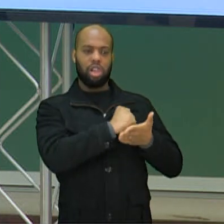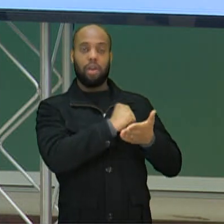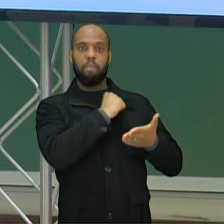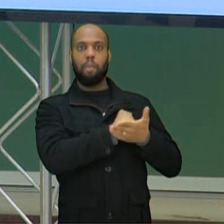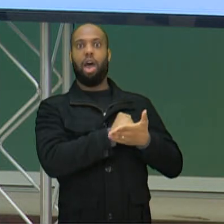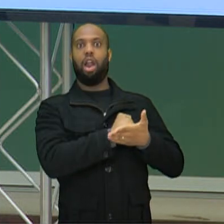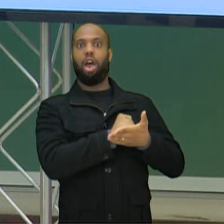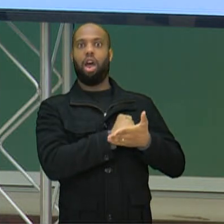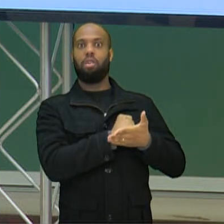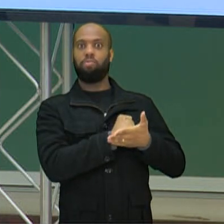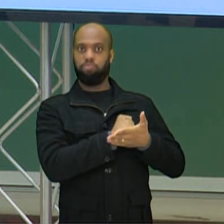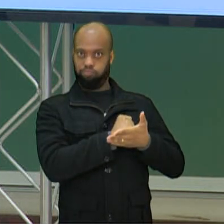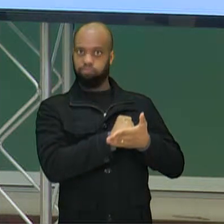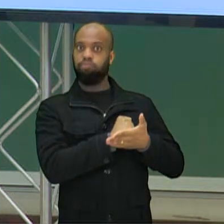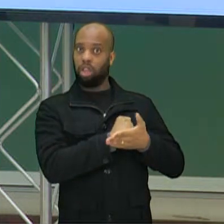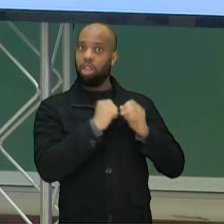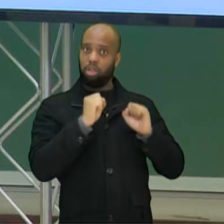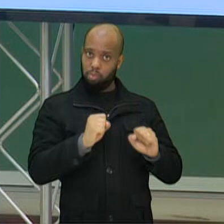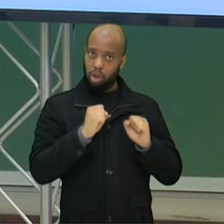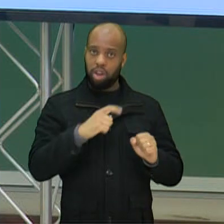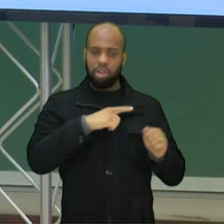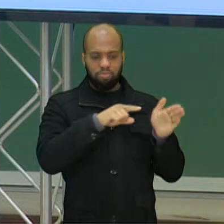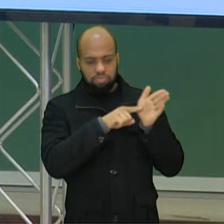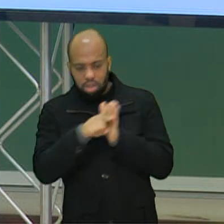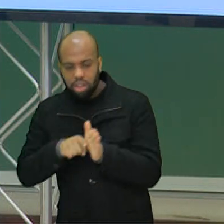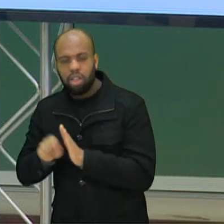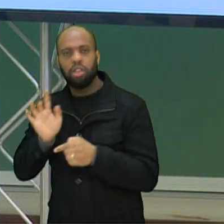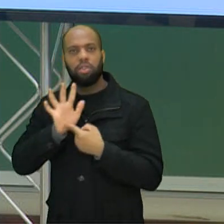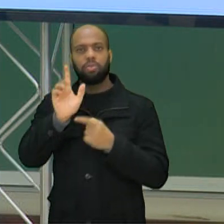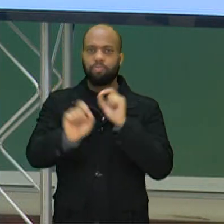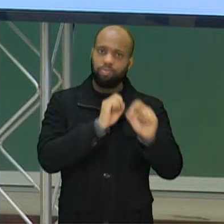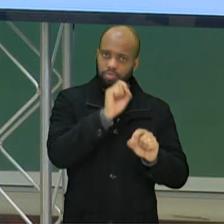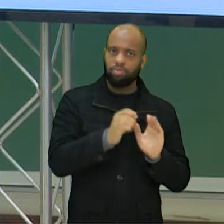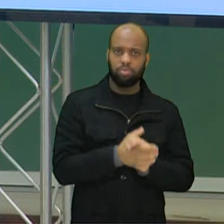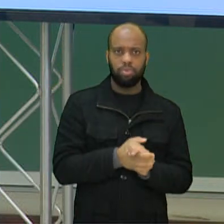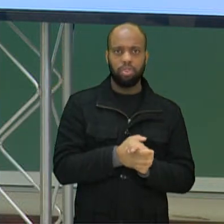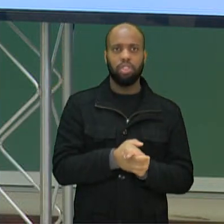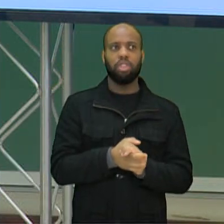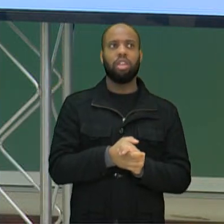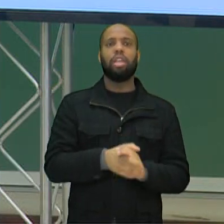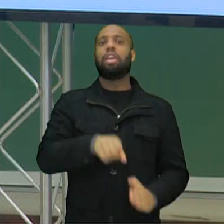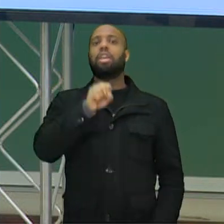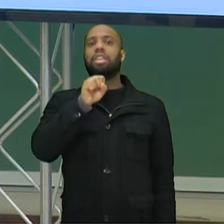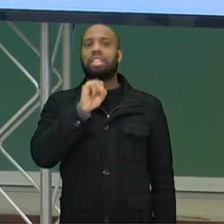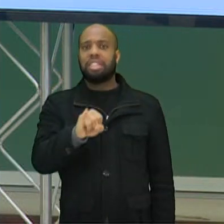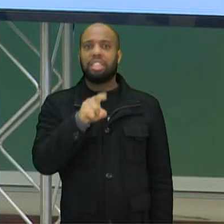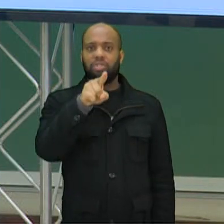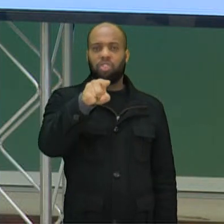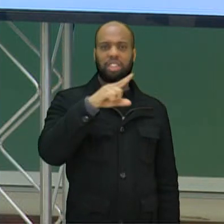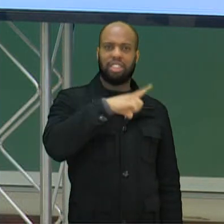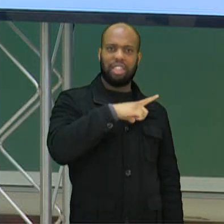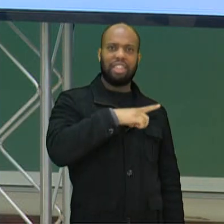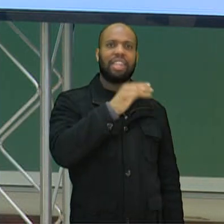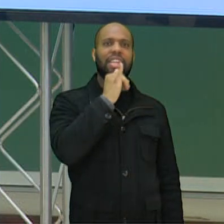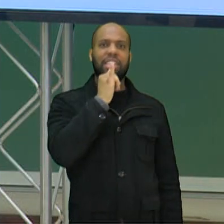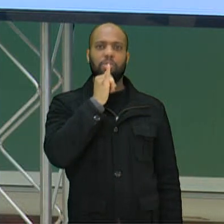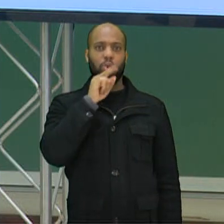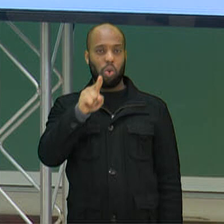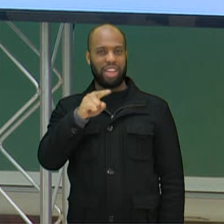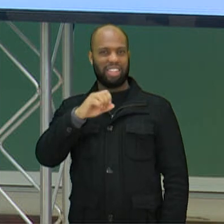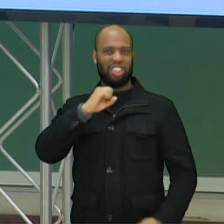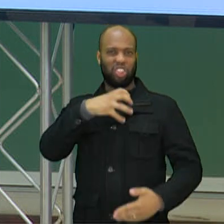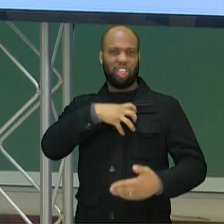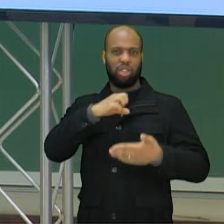pesquisas vêm sendo realizadas e os autores estão demonstrando que quando você tem essa frequência cardíaca de